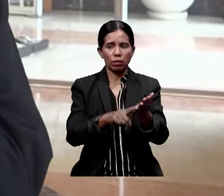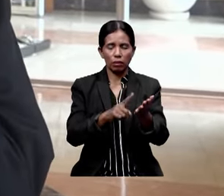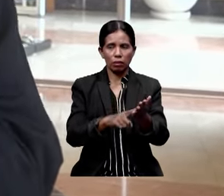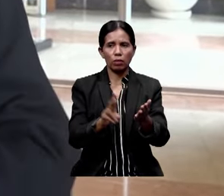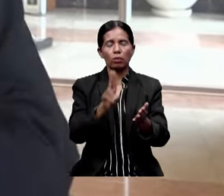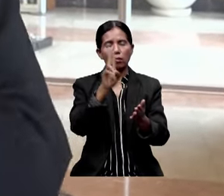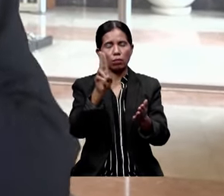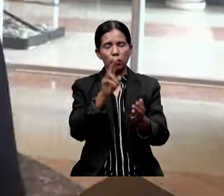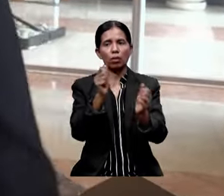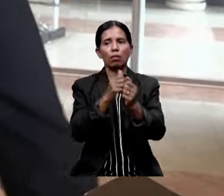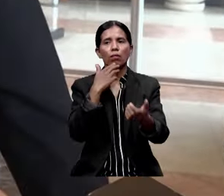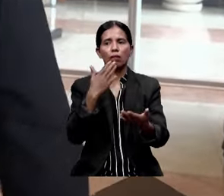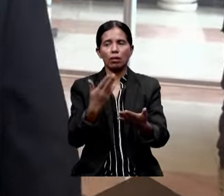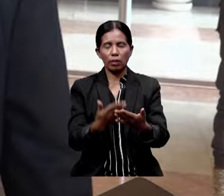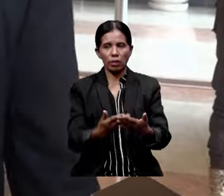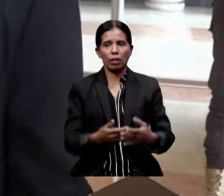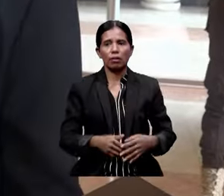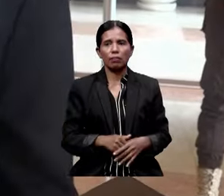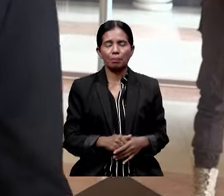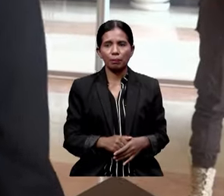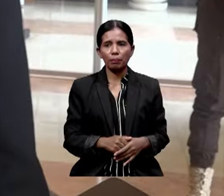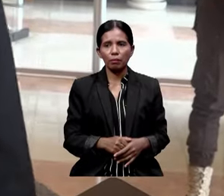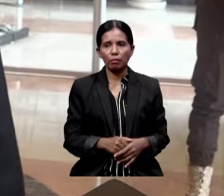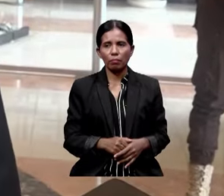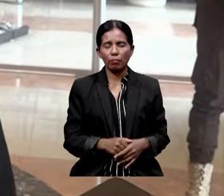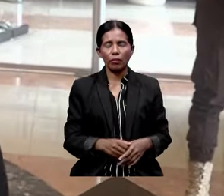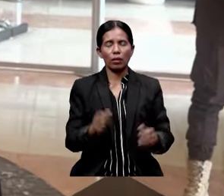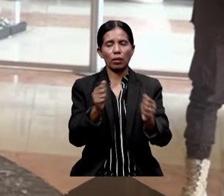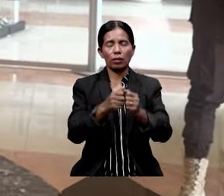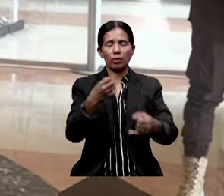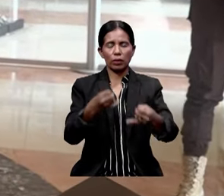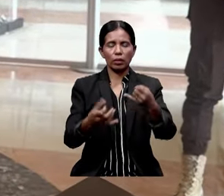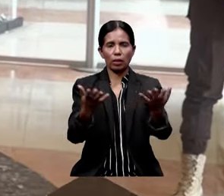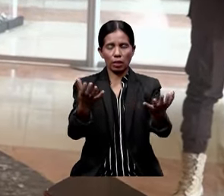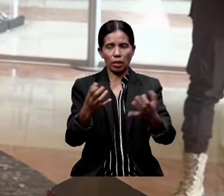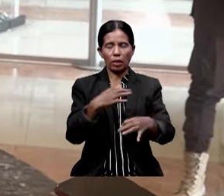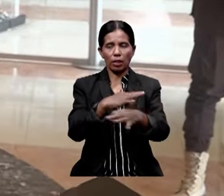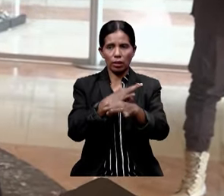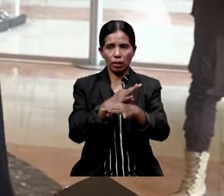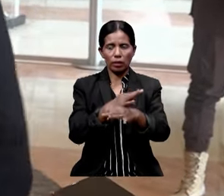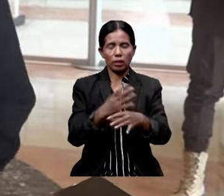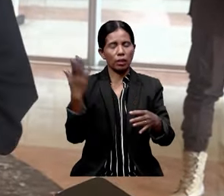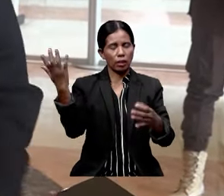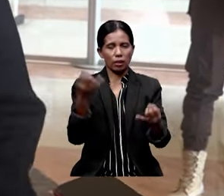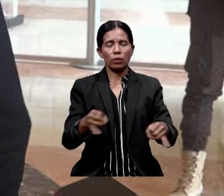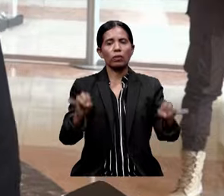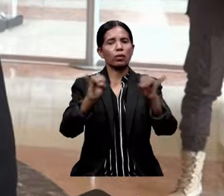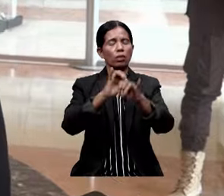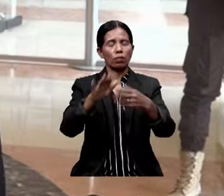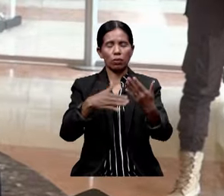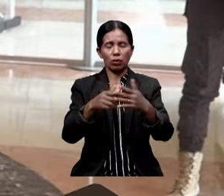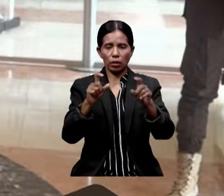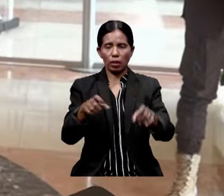executa o dia, nós executa de manhã. A justiça é cara que a dia e as instituições de tudo têm a dia,